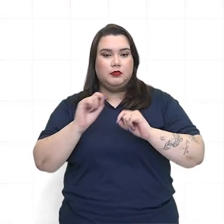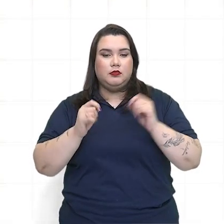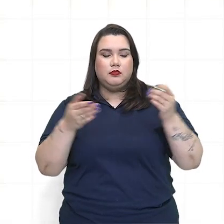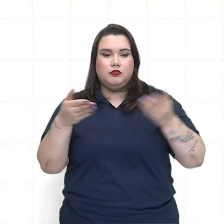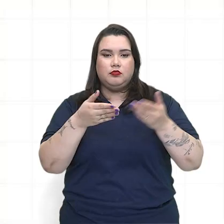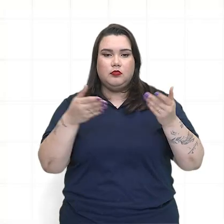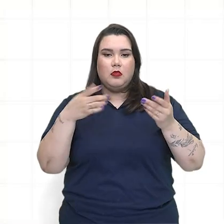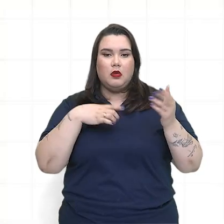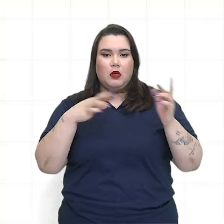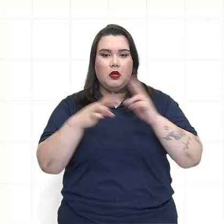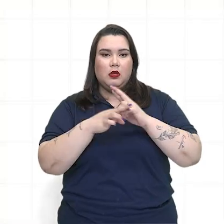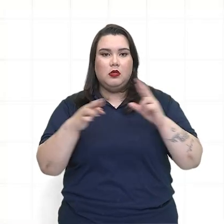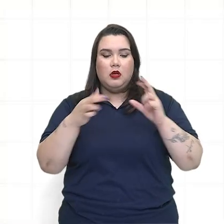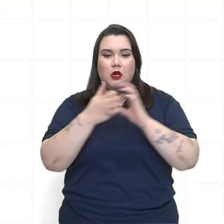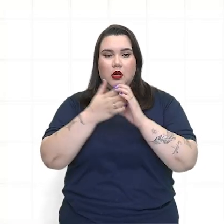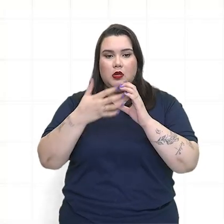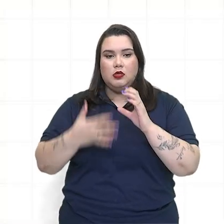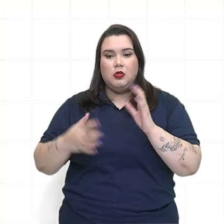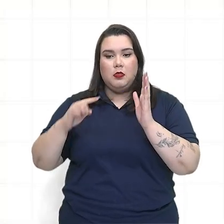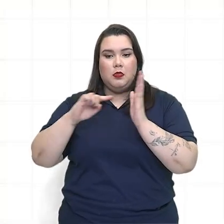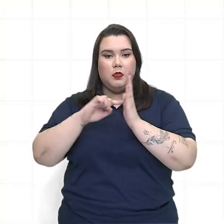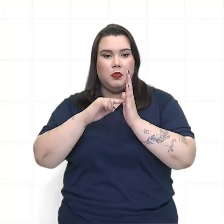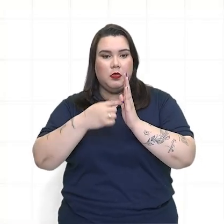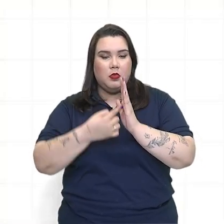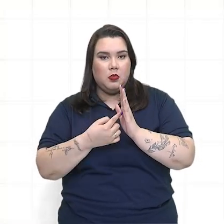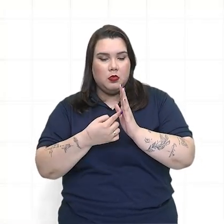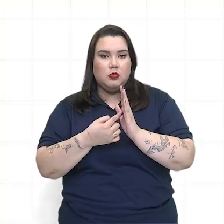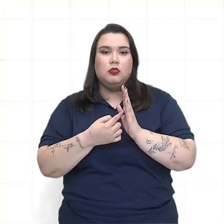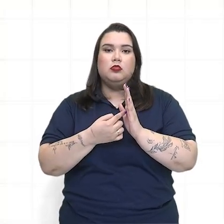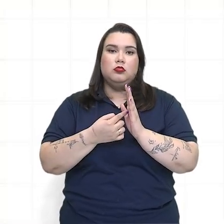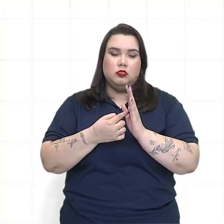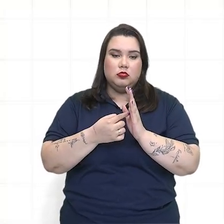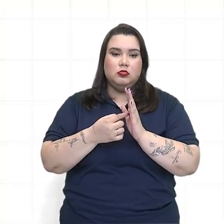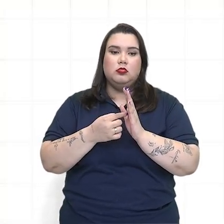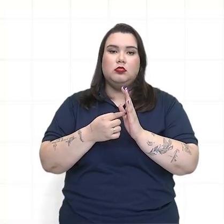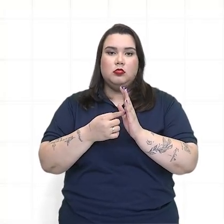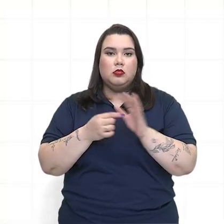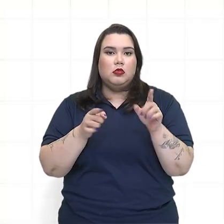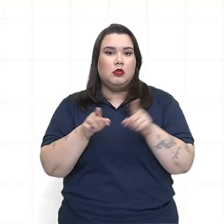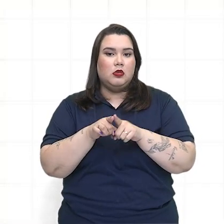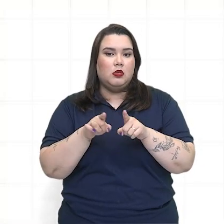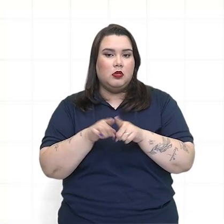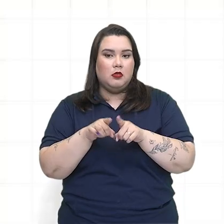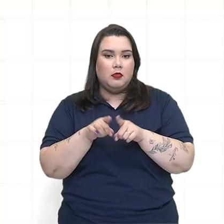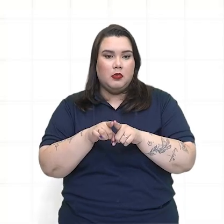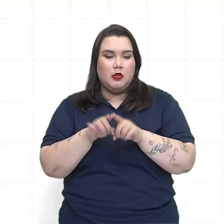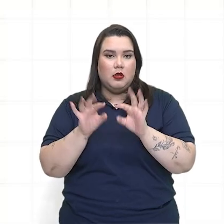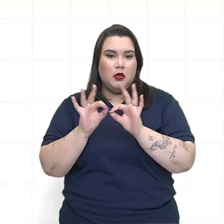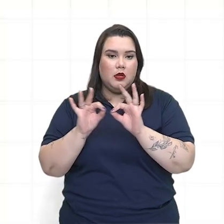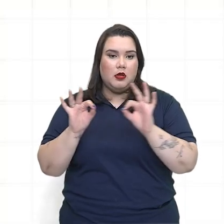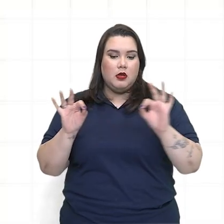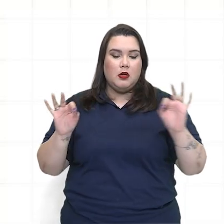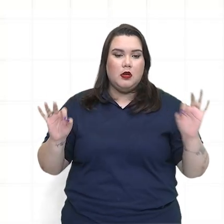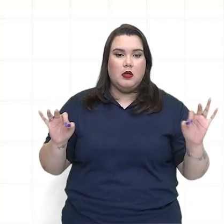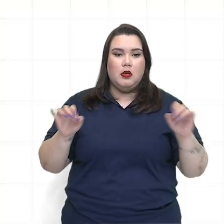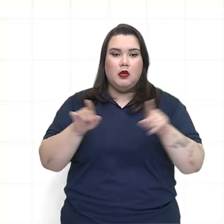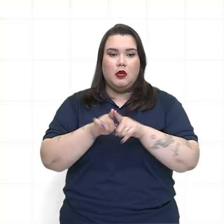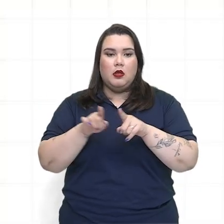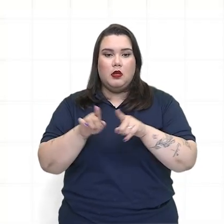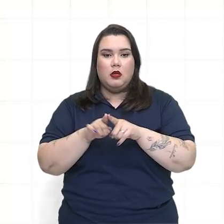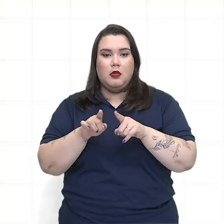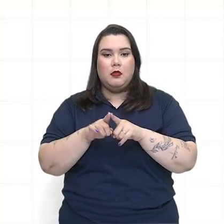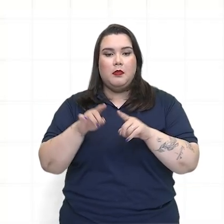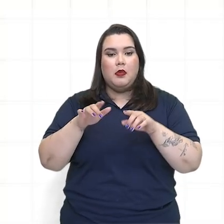Vamos associar as noções primitivas de ponto, né, ponto, reta e